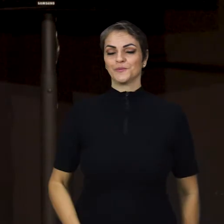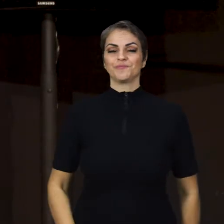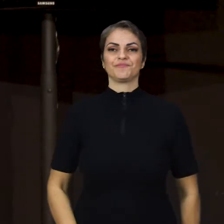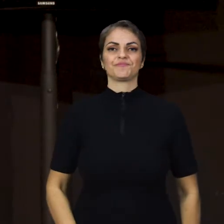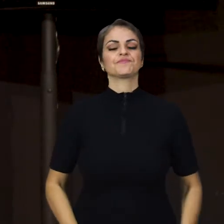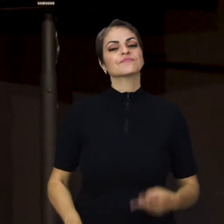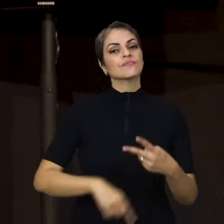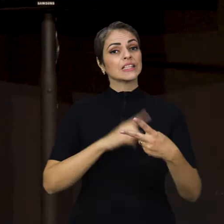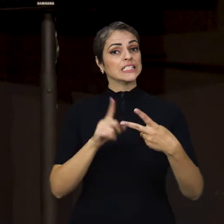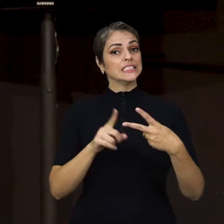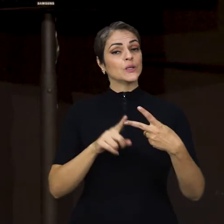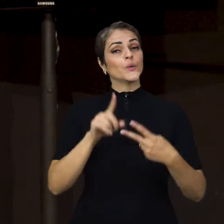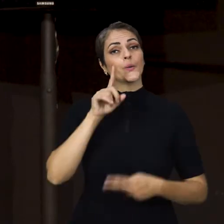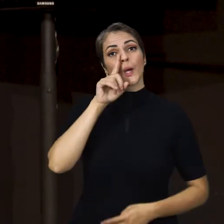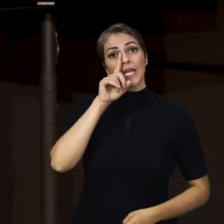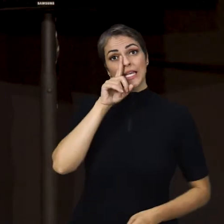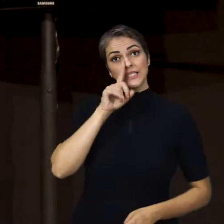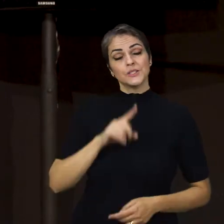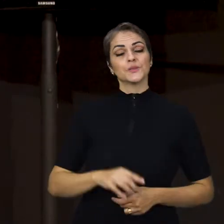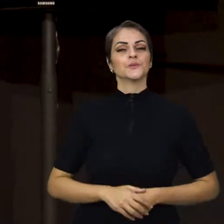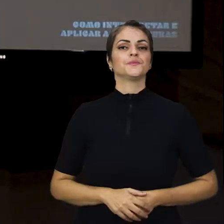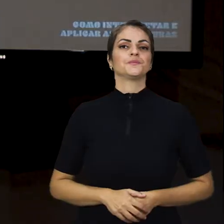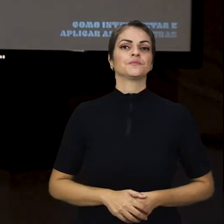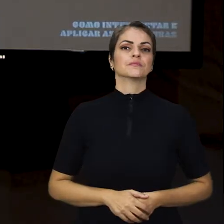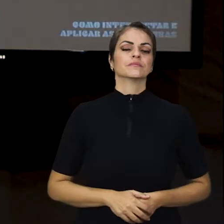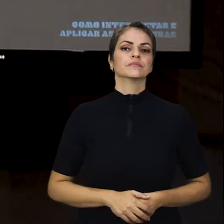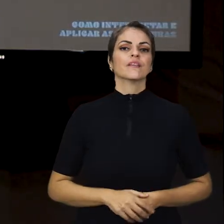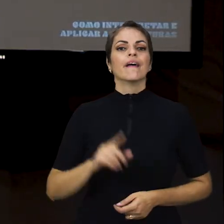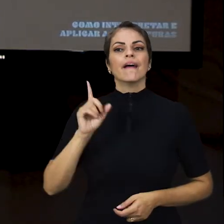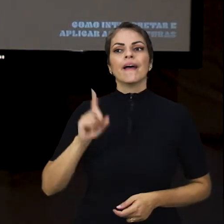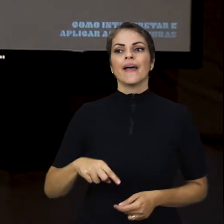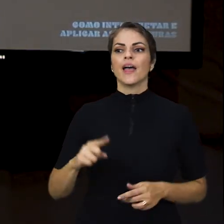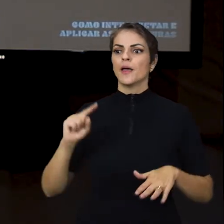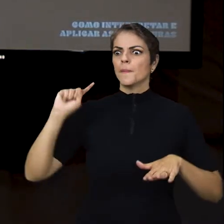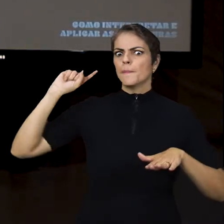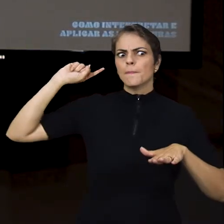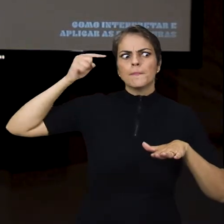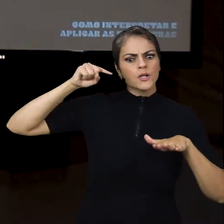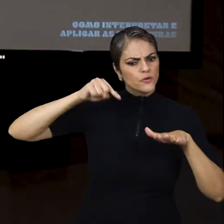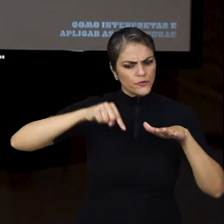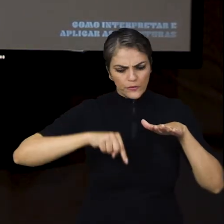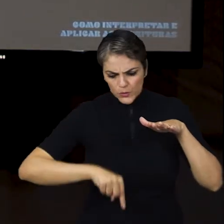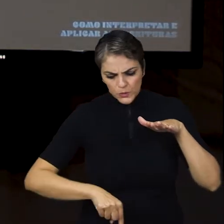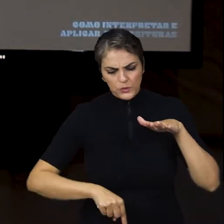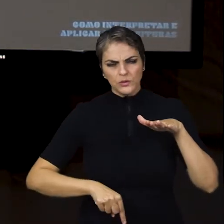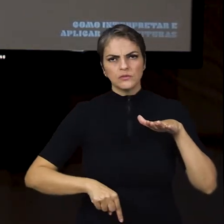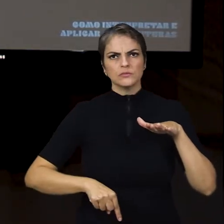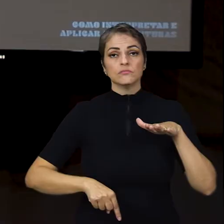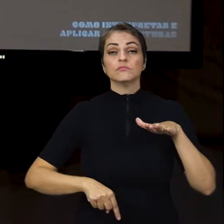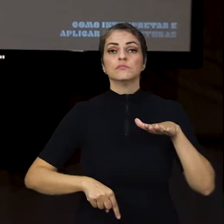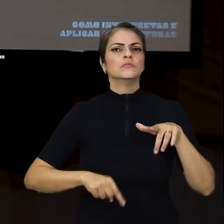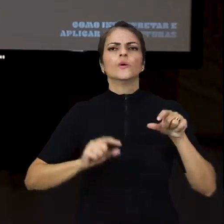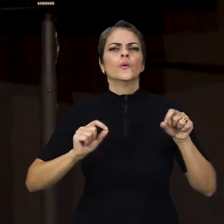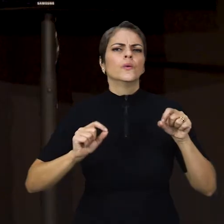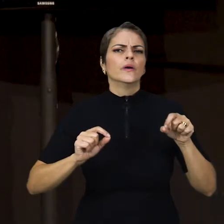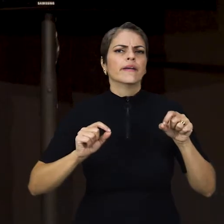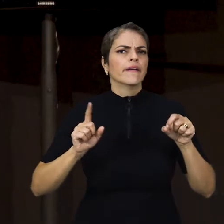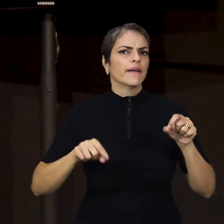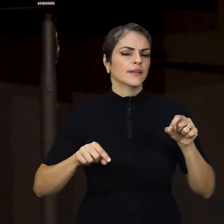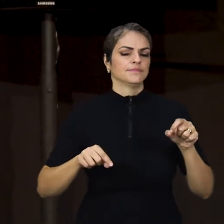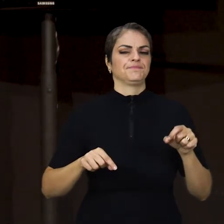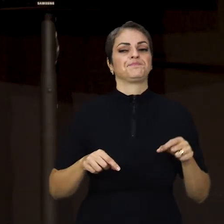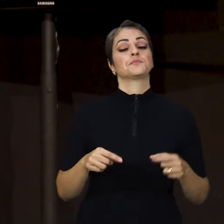O segundo risco que nós corremos é o risco da profundidade. O que eu quero dizer com isso? O alvo